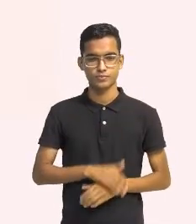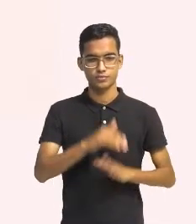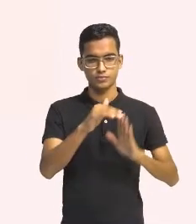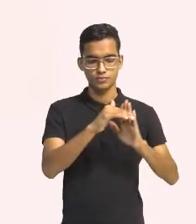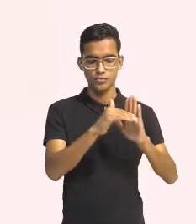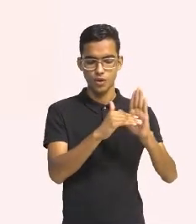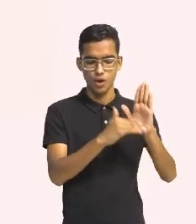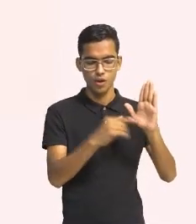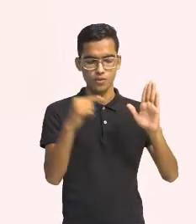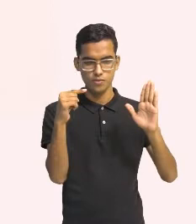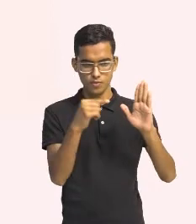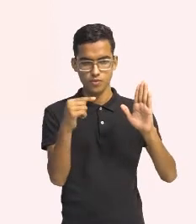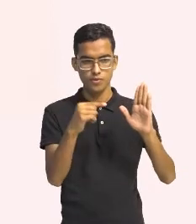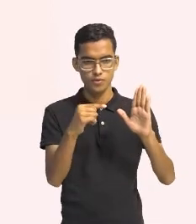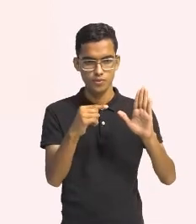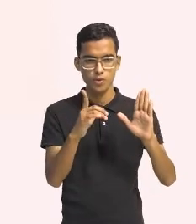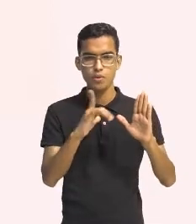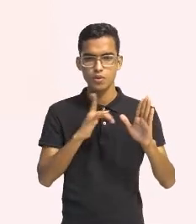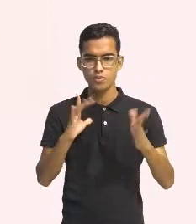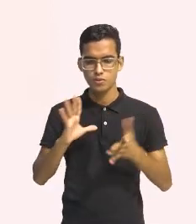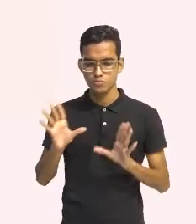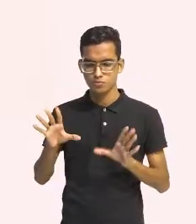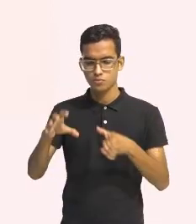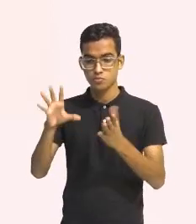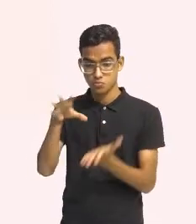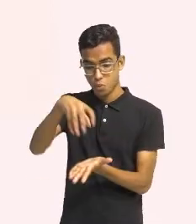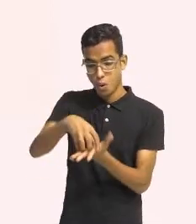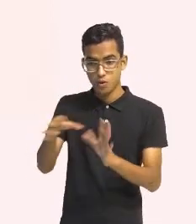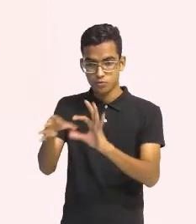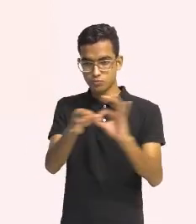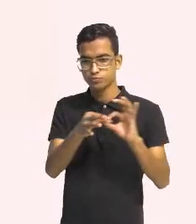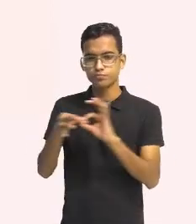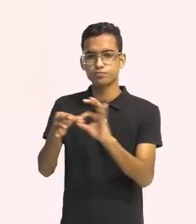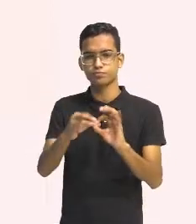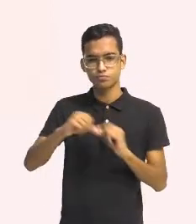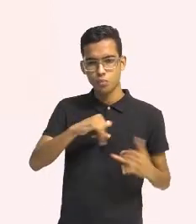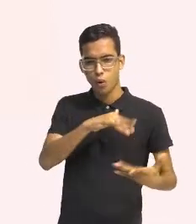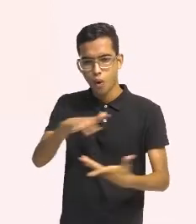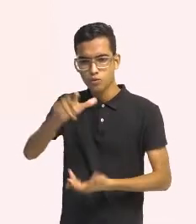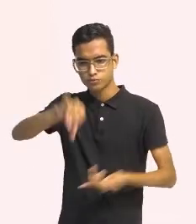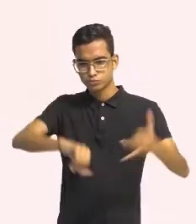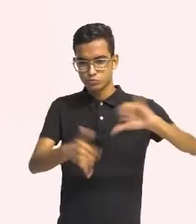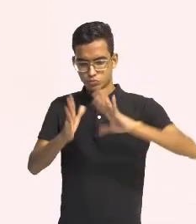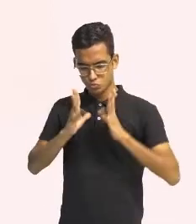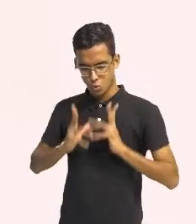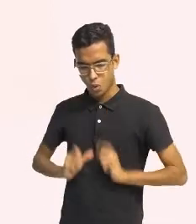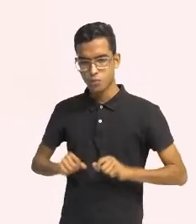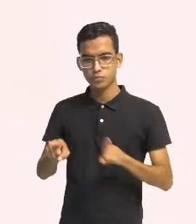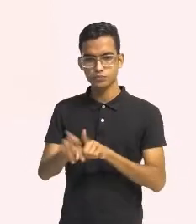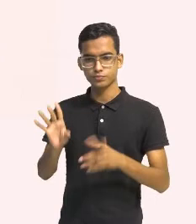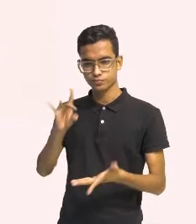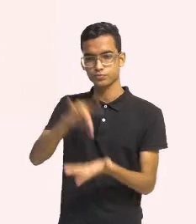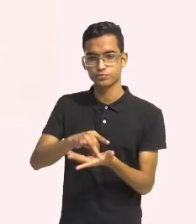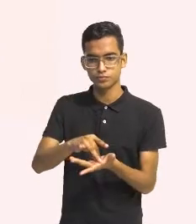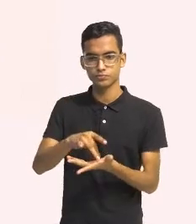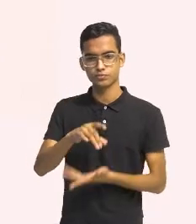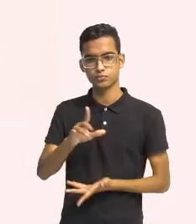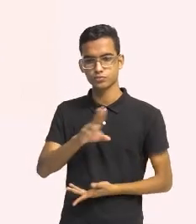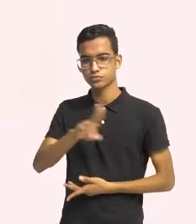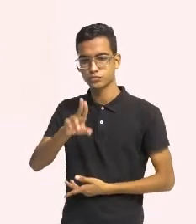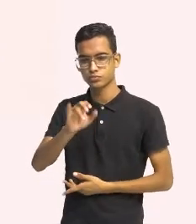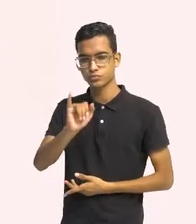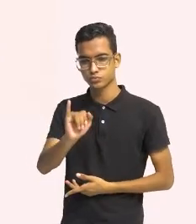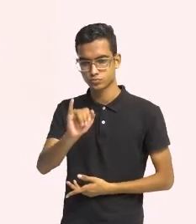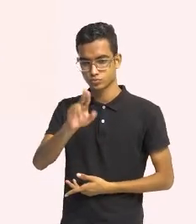regrinhas estabelecidas pela União Internacional de Química Pura e Aplicada, que a gente utiliza a sigla IUPAC, tá?